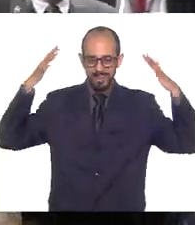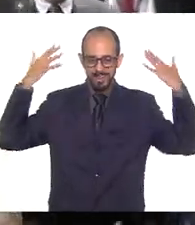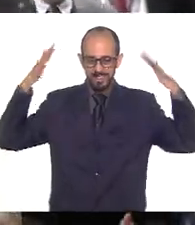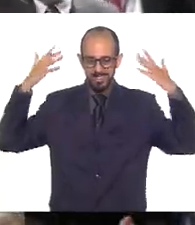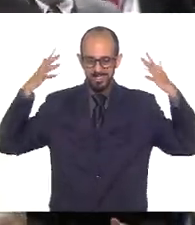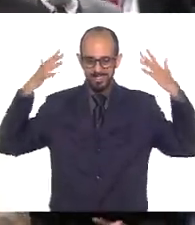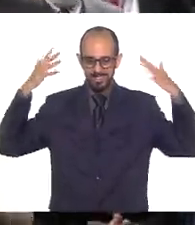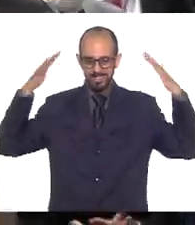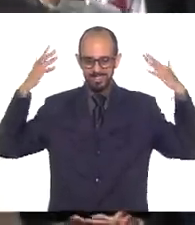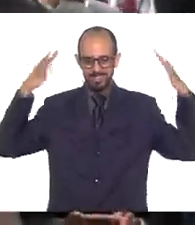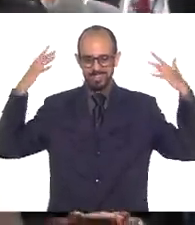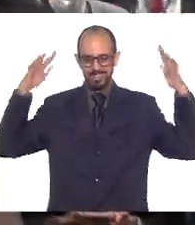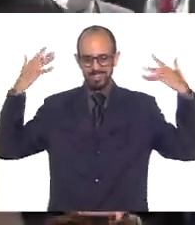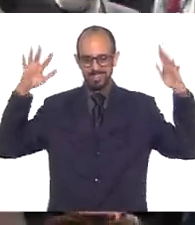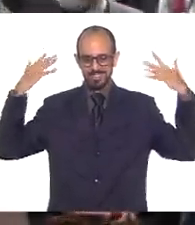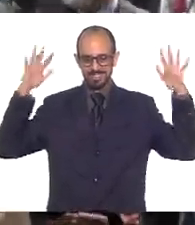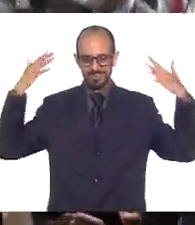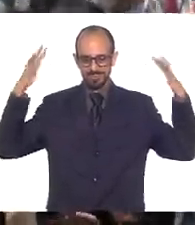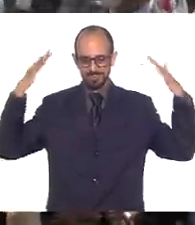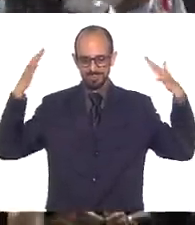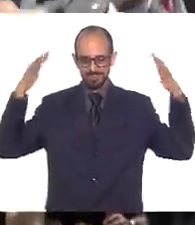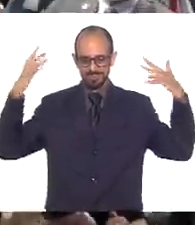E aí